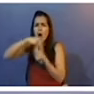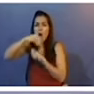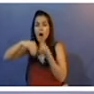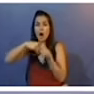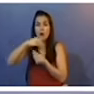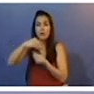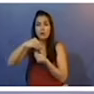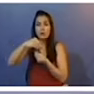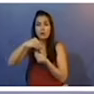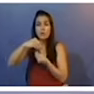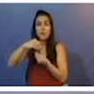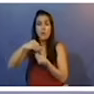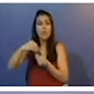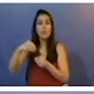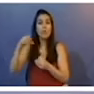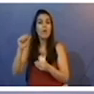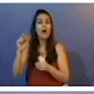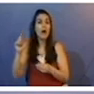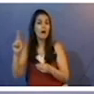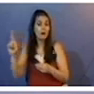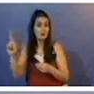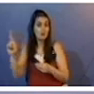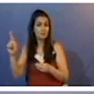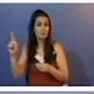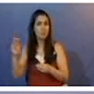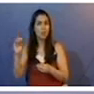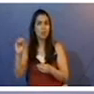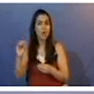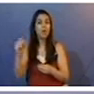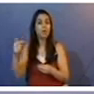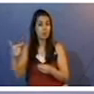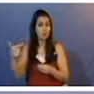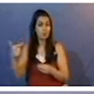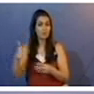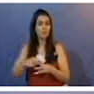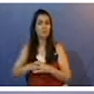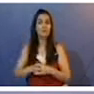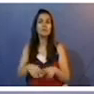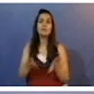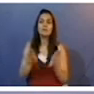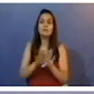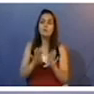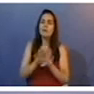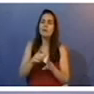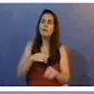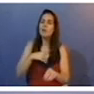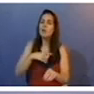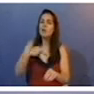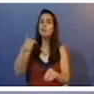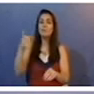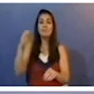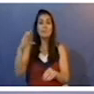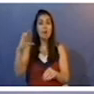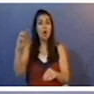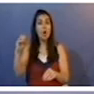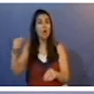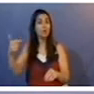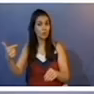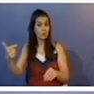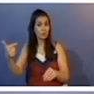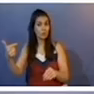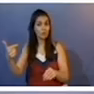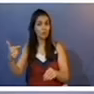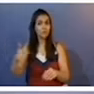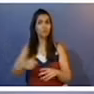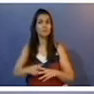ar. Um outro exemplo de óxido é o gás carbônico, que é o CO2, conhecido também como dióxido